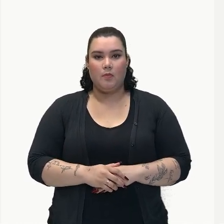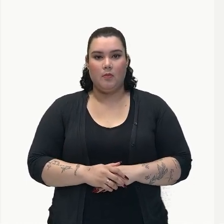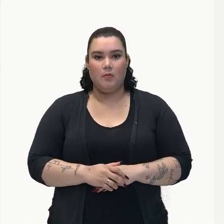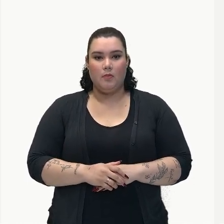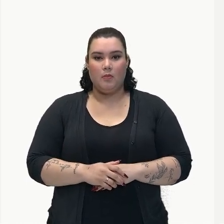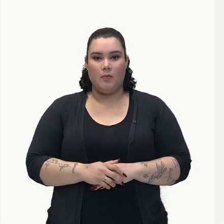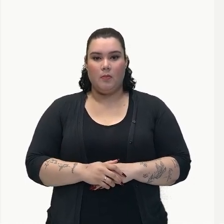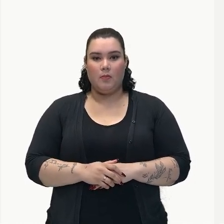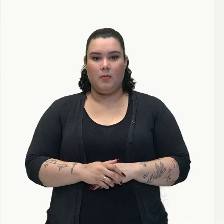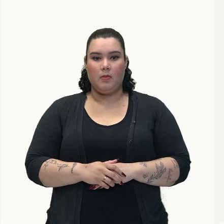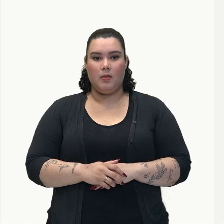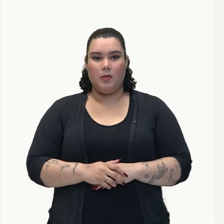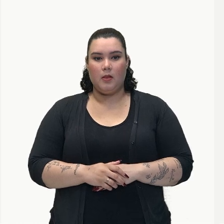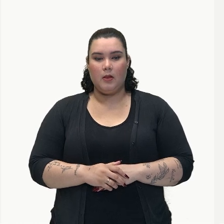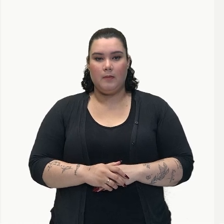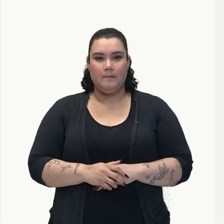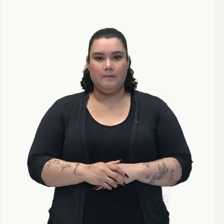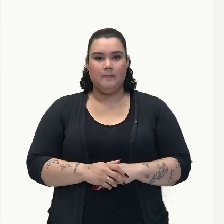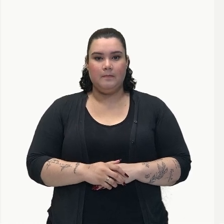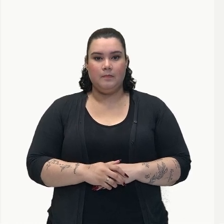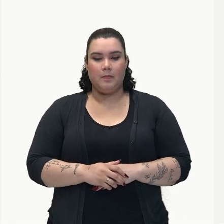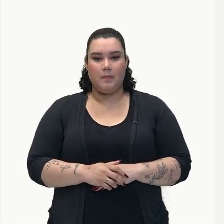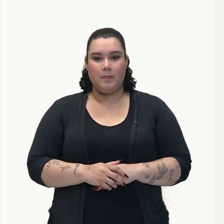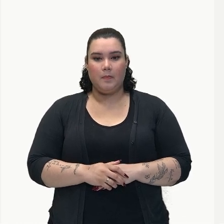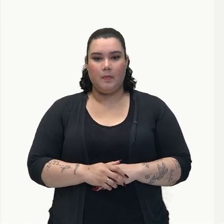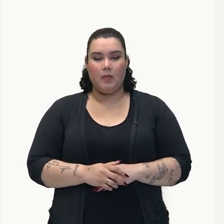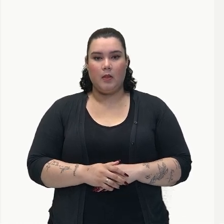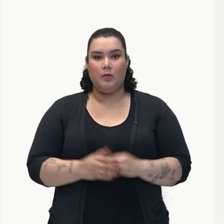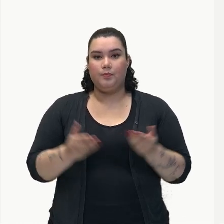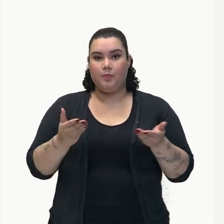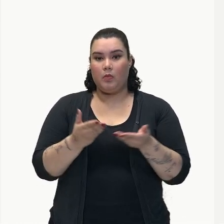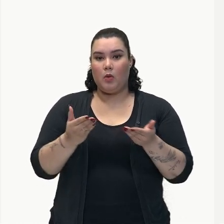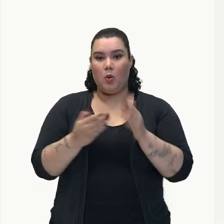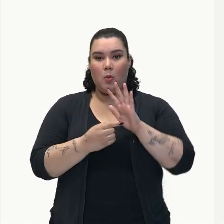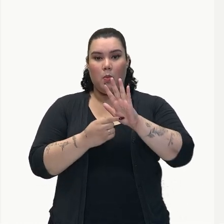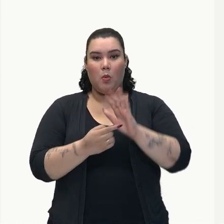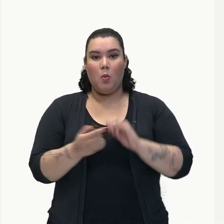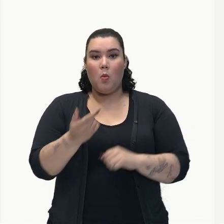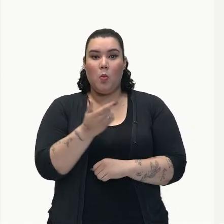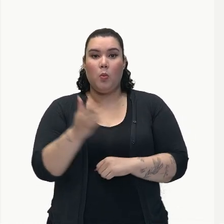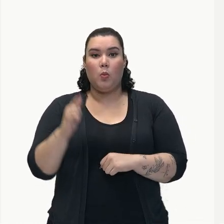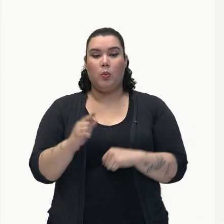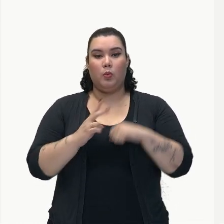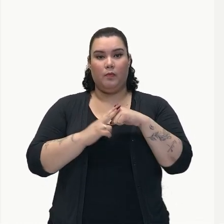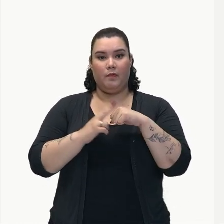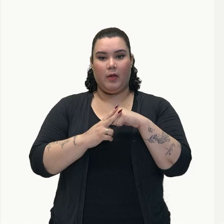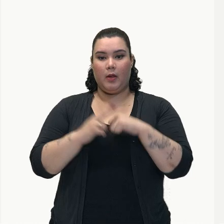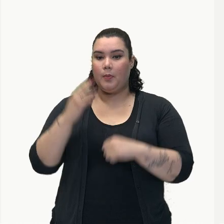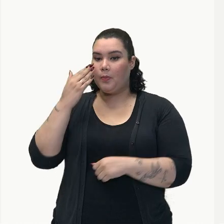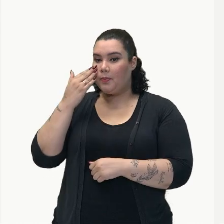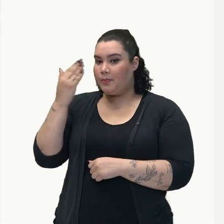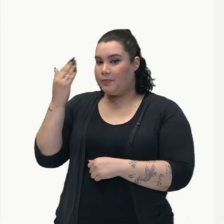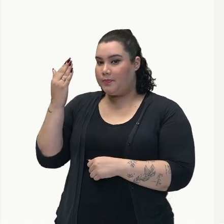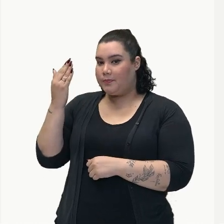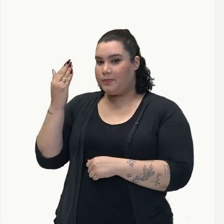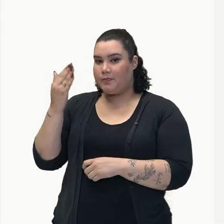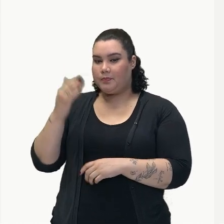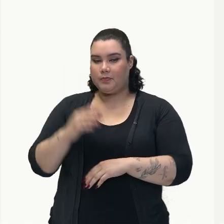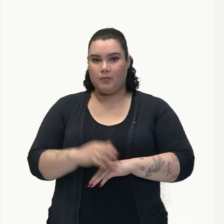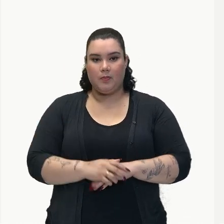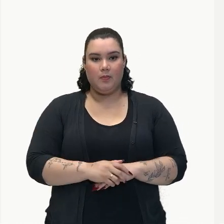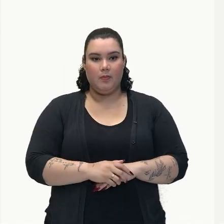campo, veíamos, observem agora o verbo, por favor, veíamos um